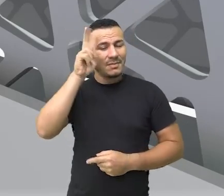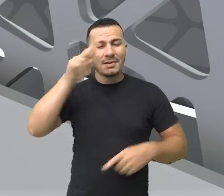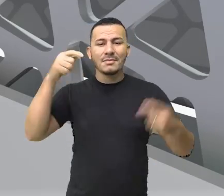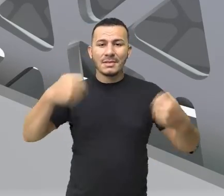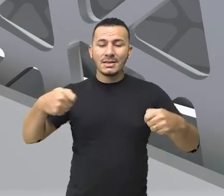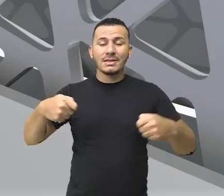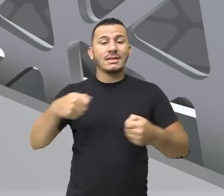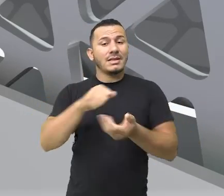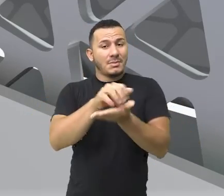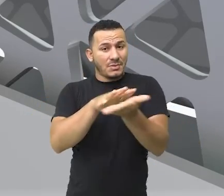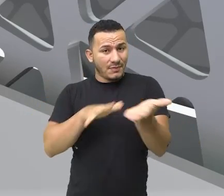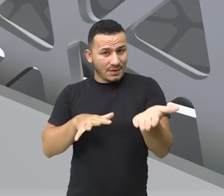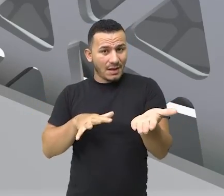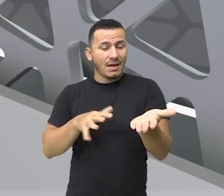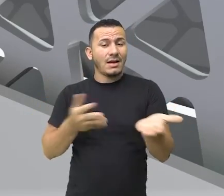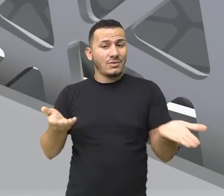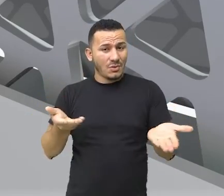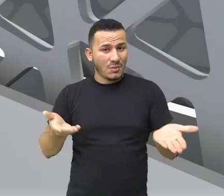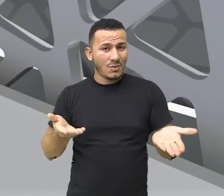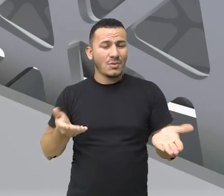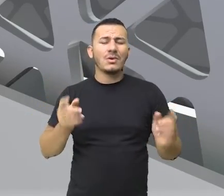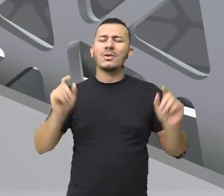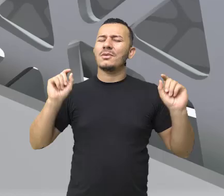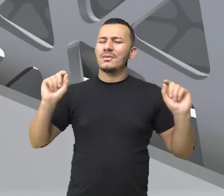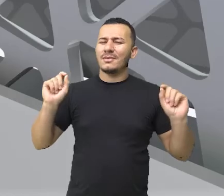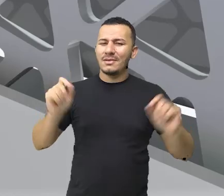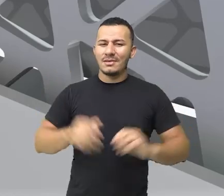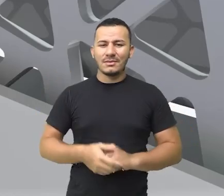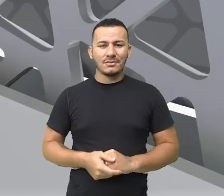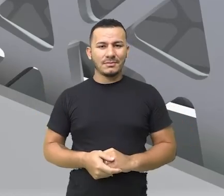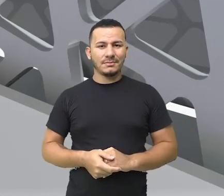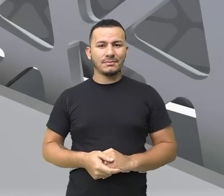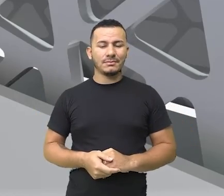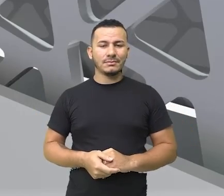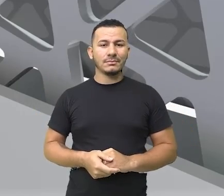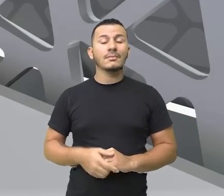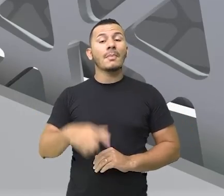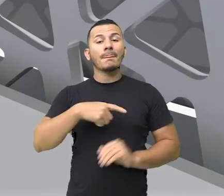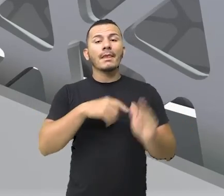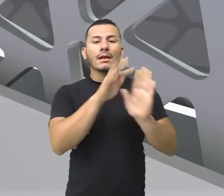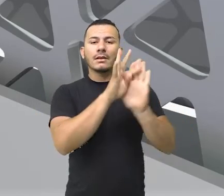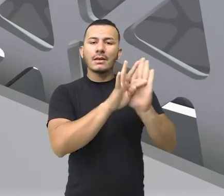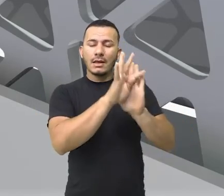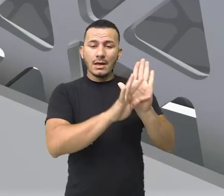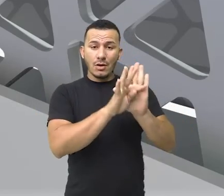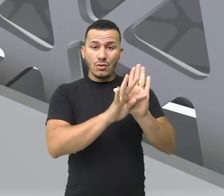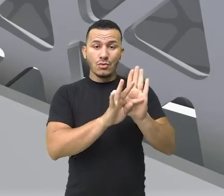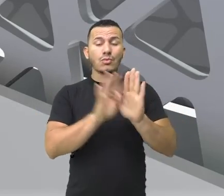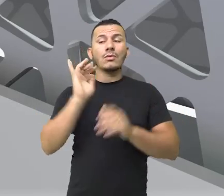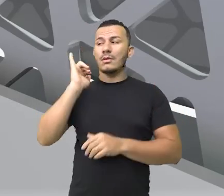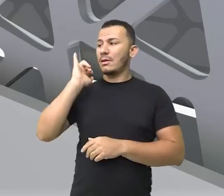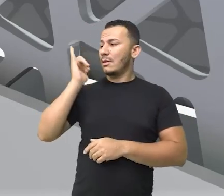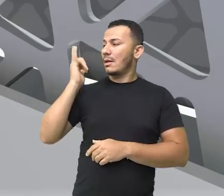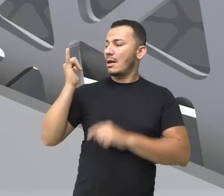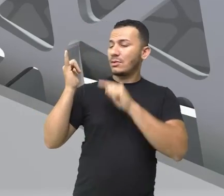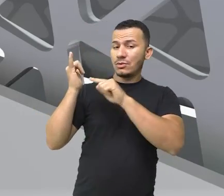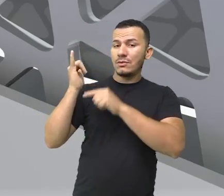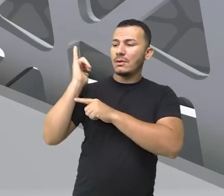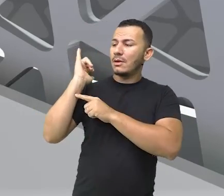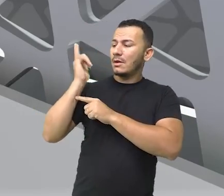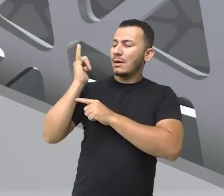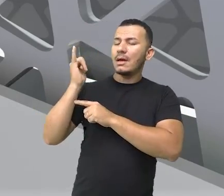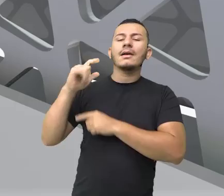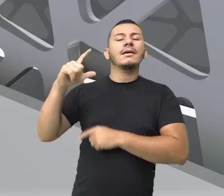nossa avaliação nesse momento é lembrar que todo texto narrativo, ele pode